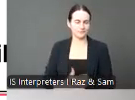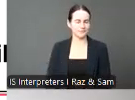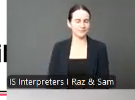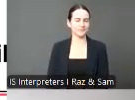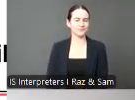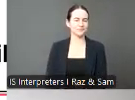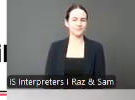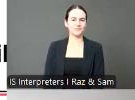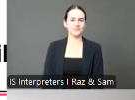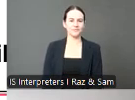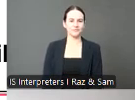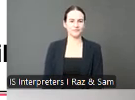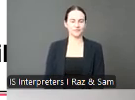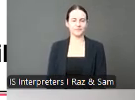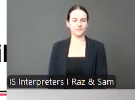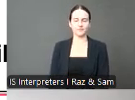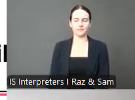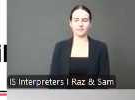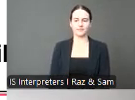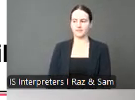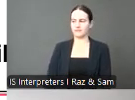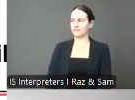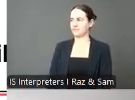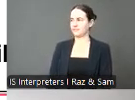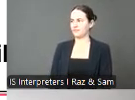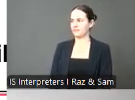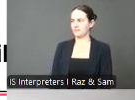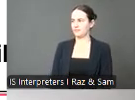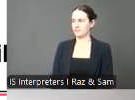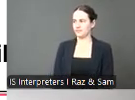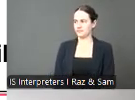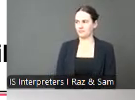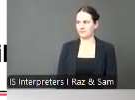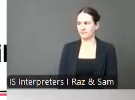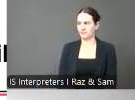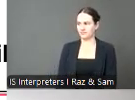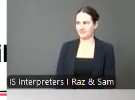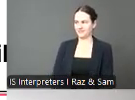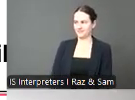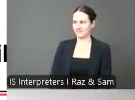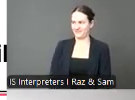Avançamos muito também neste plano nacional com acompanhamento da